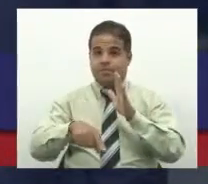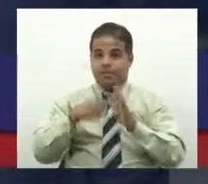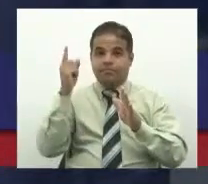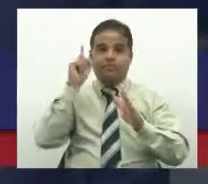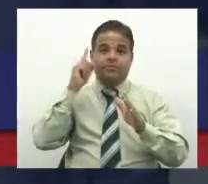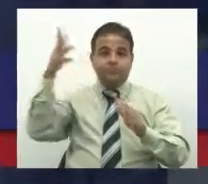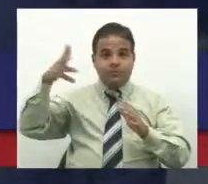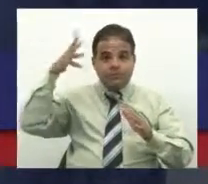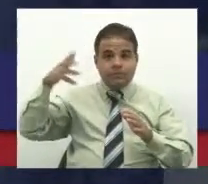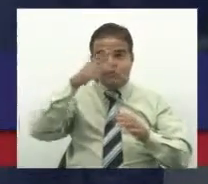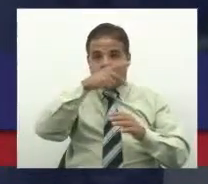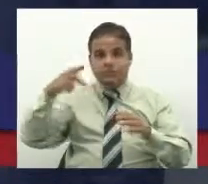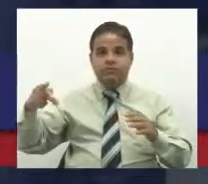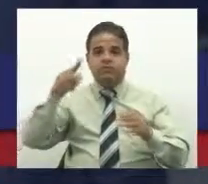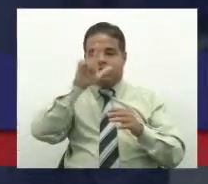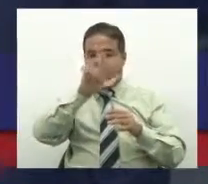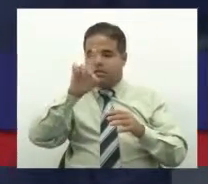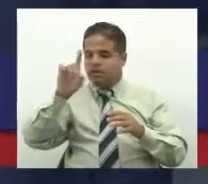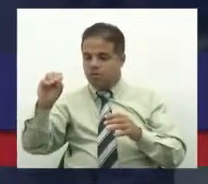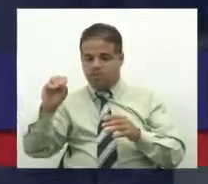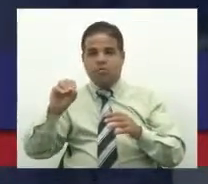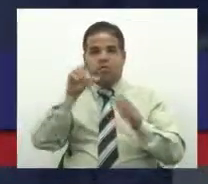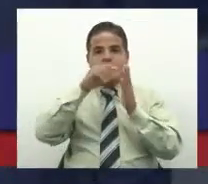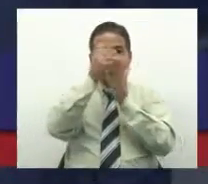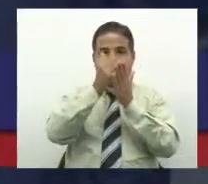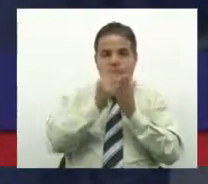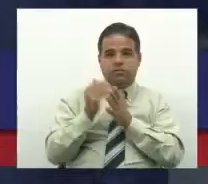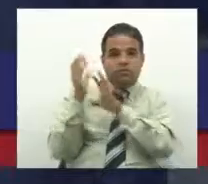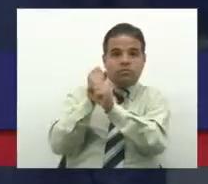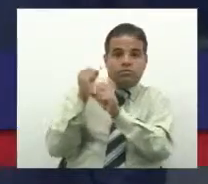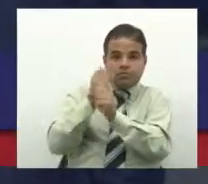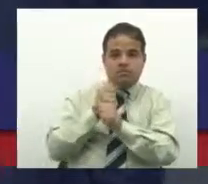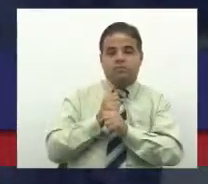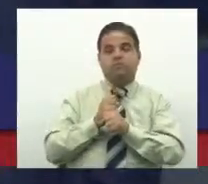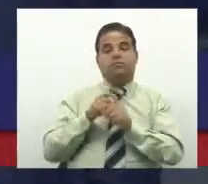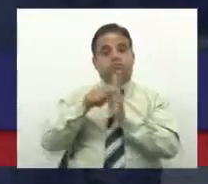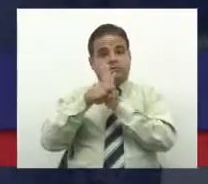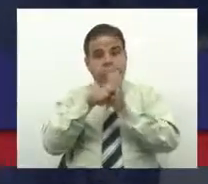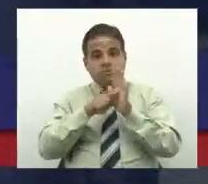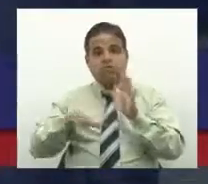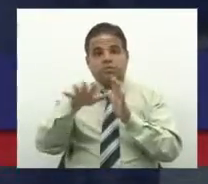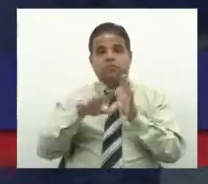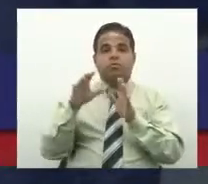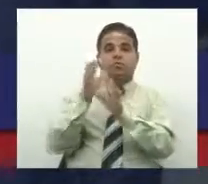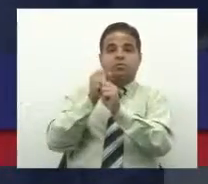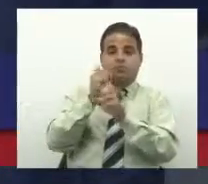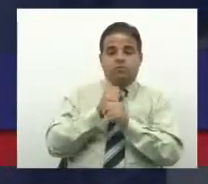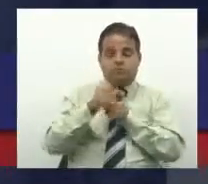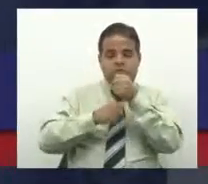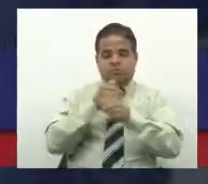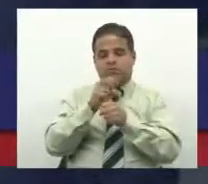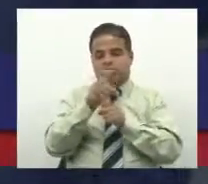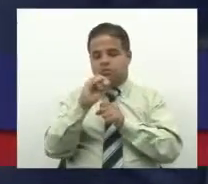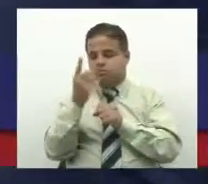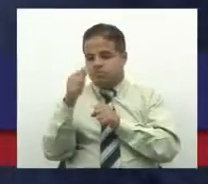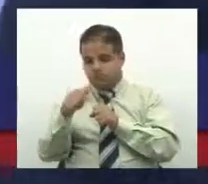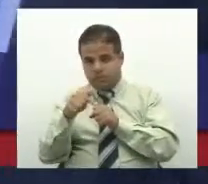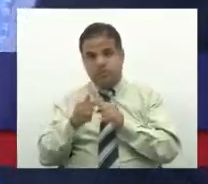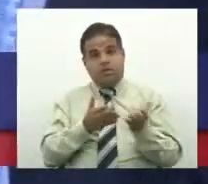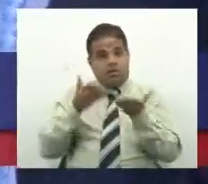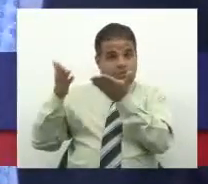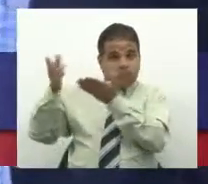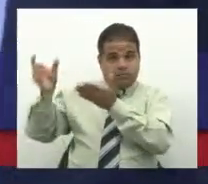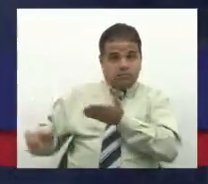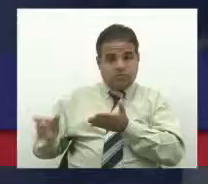das audiências públicas da LDO, Lei de Diretrizes Orçamentárias, que vai balizar aí o orçamento em 2017. Ao meu lado está